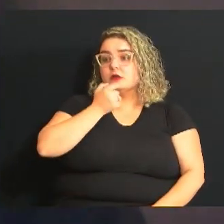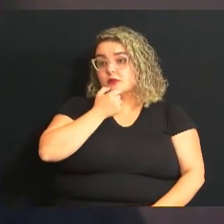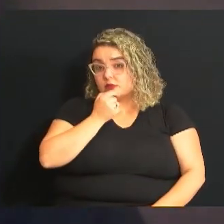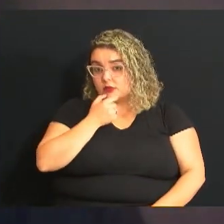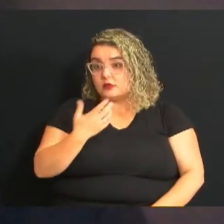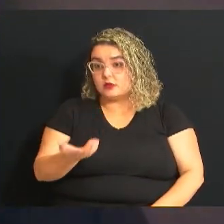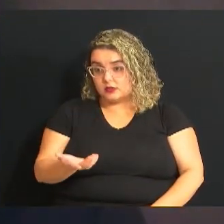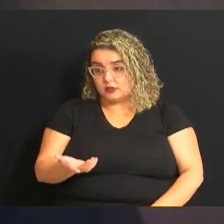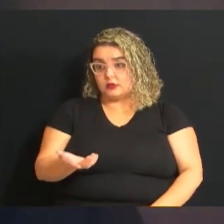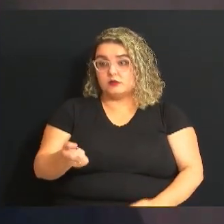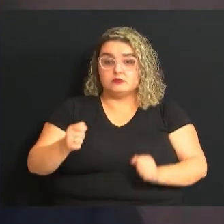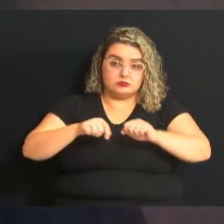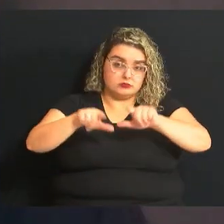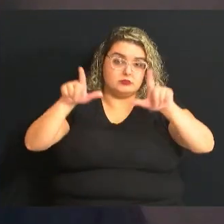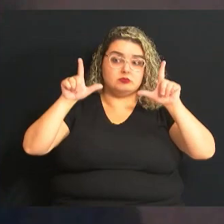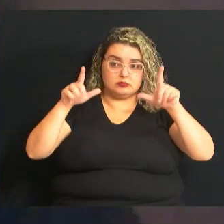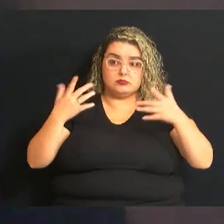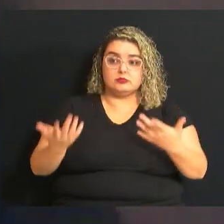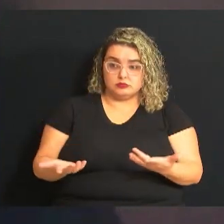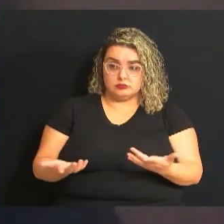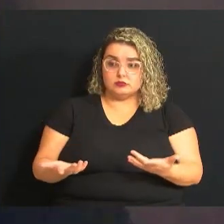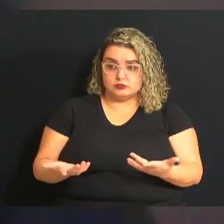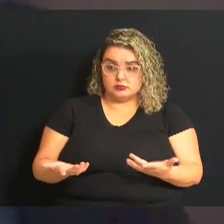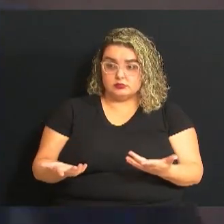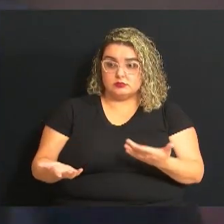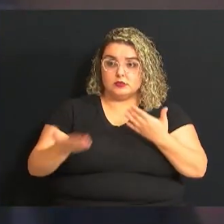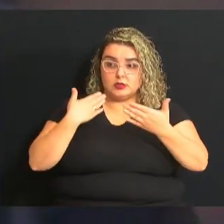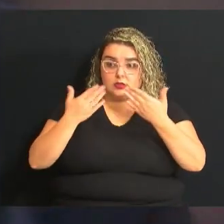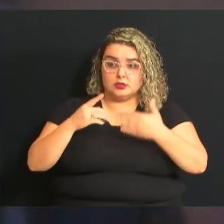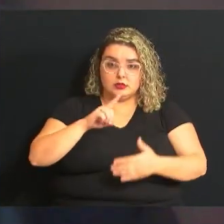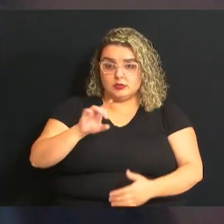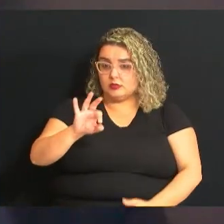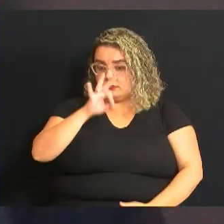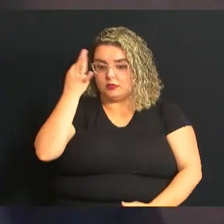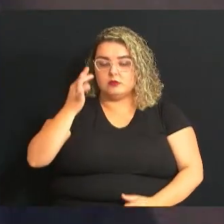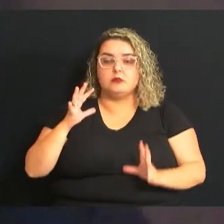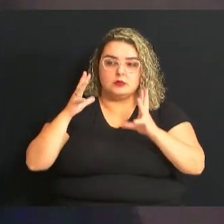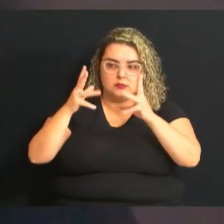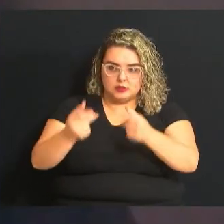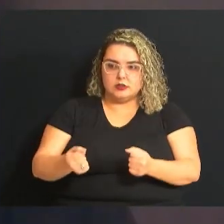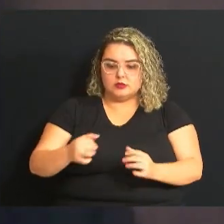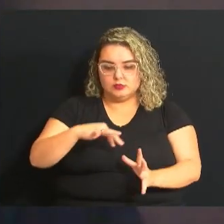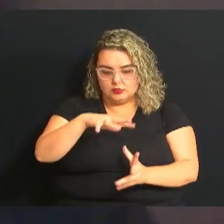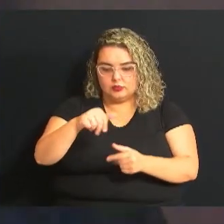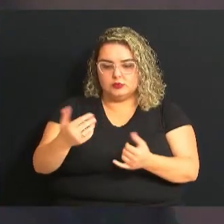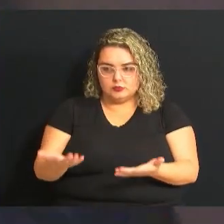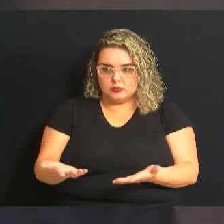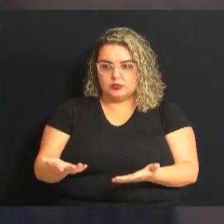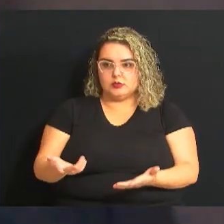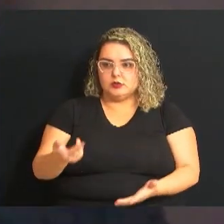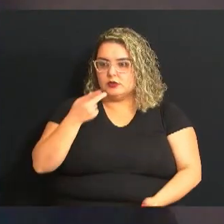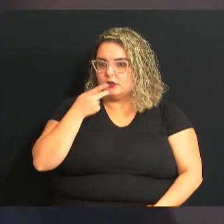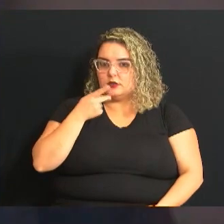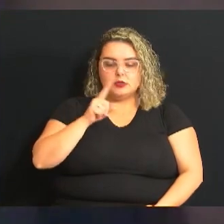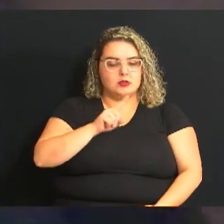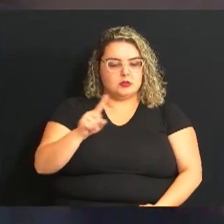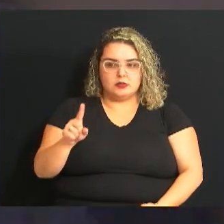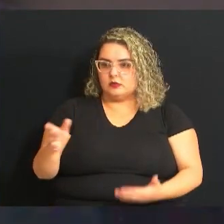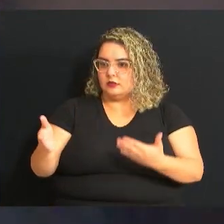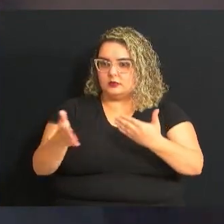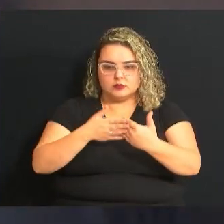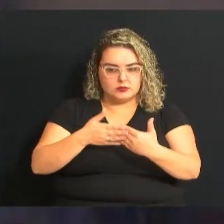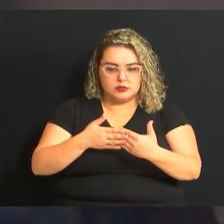né, das regiões que foi anexada. A gente viu também essa semana a Rússia criticando, né, dizendo que a Ucrânia está usando o que eles